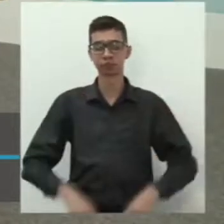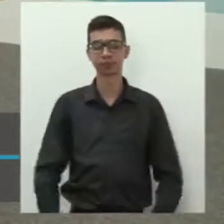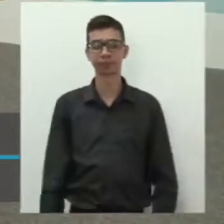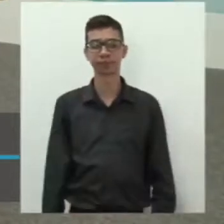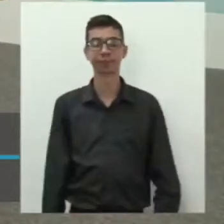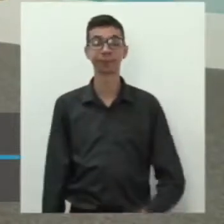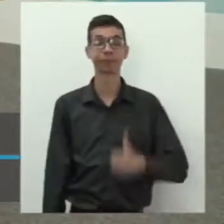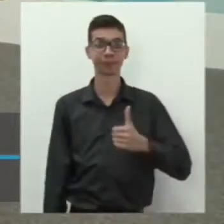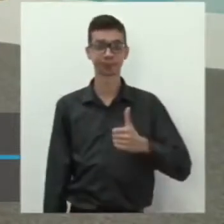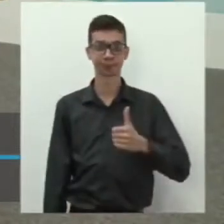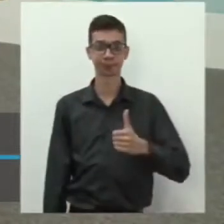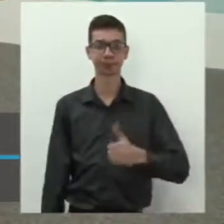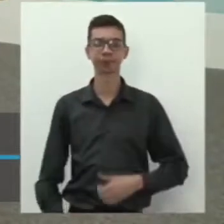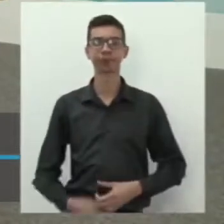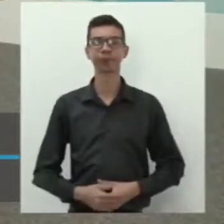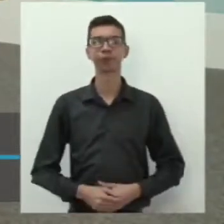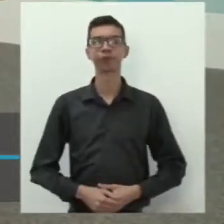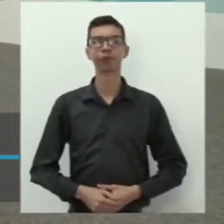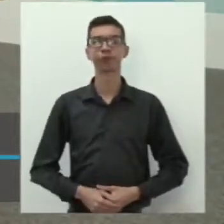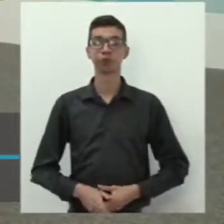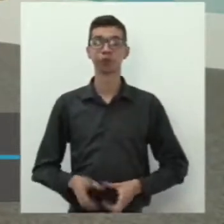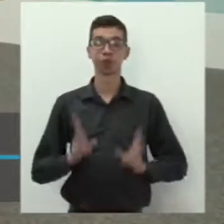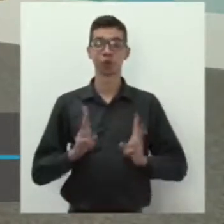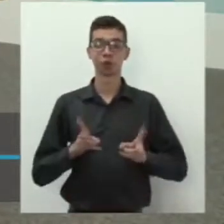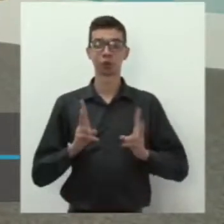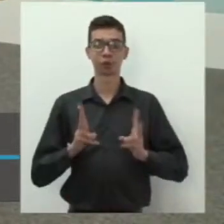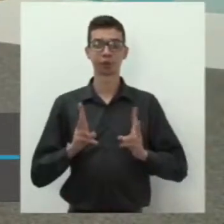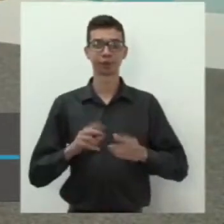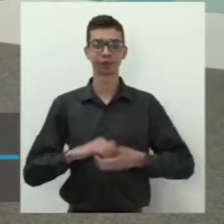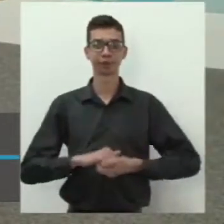Beleza? Vamos lá? Dar prosseguimento aqui então.